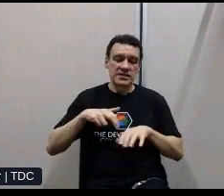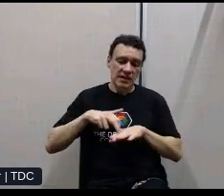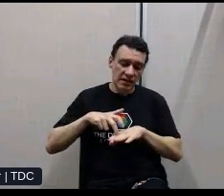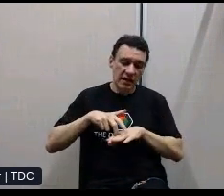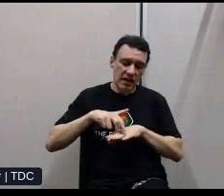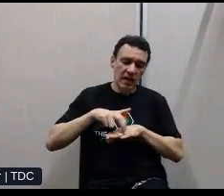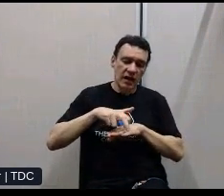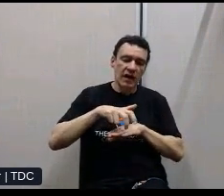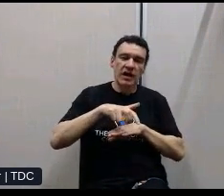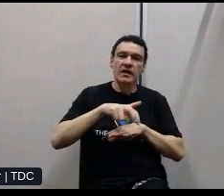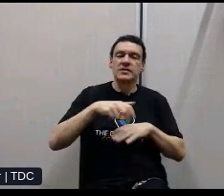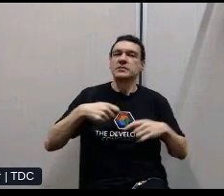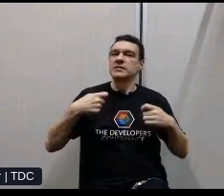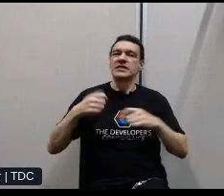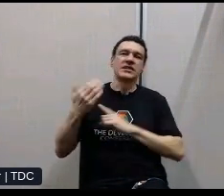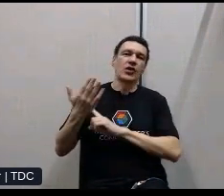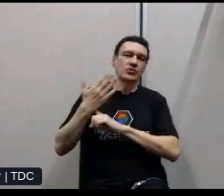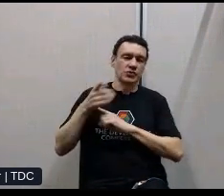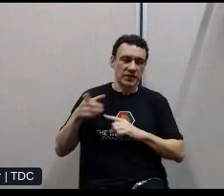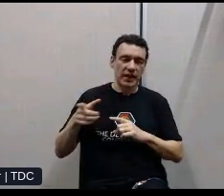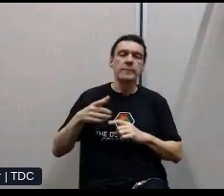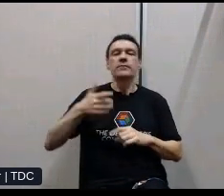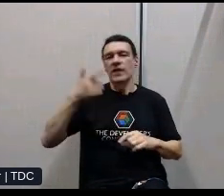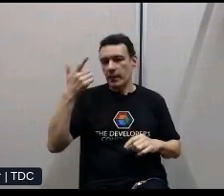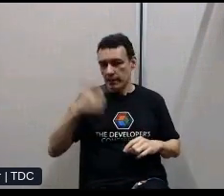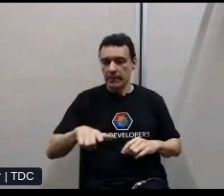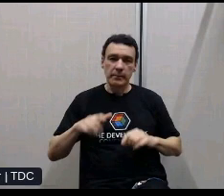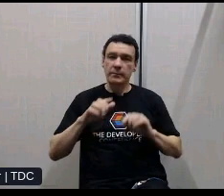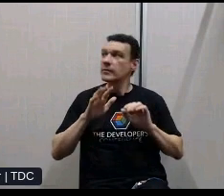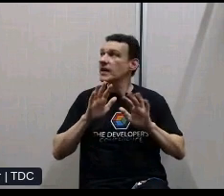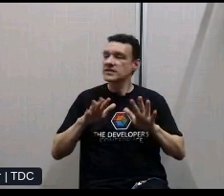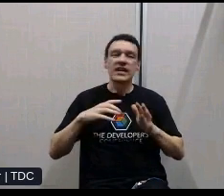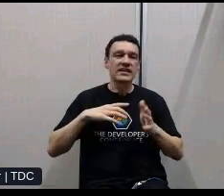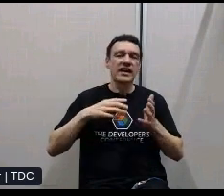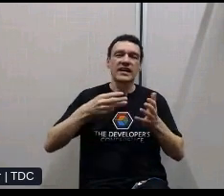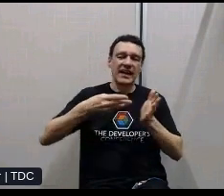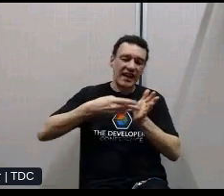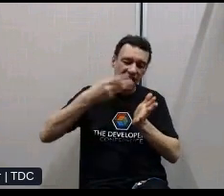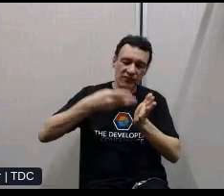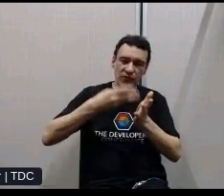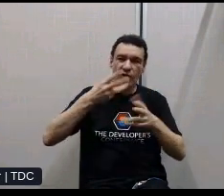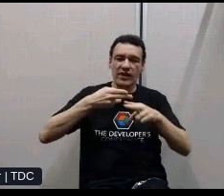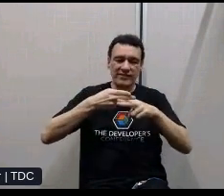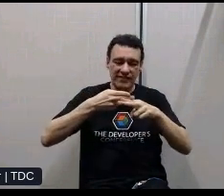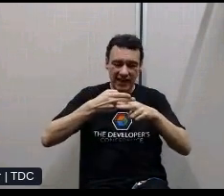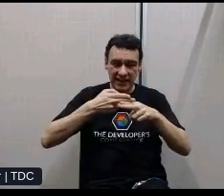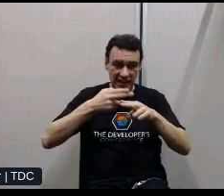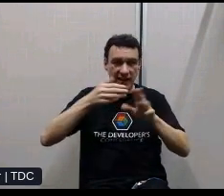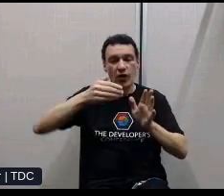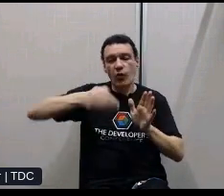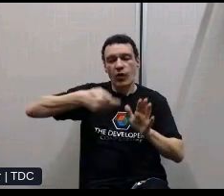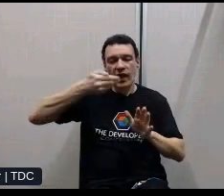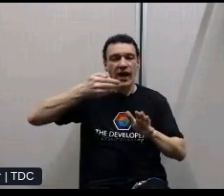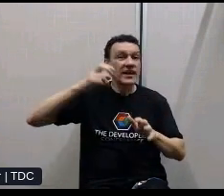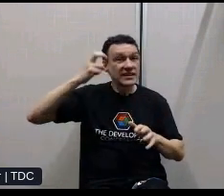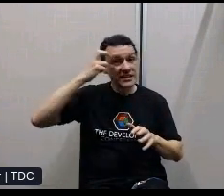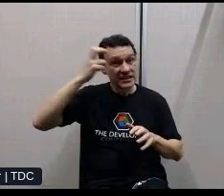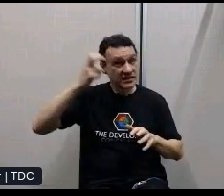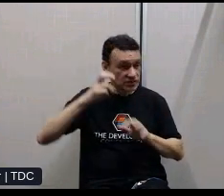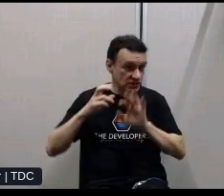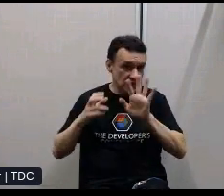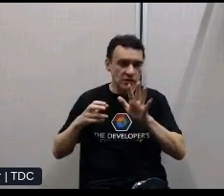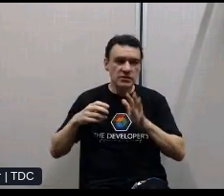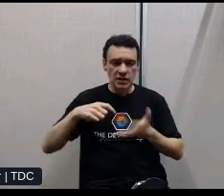Depois ele tem o smart, o garfo e a faca e a colher inteligente, que vai ver se ele está consumindo